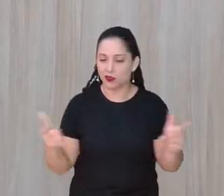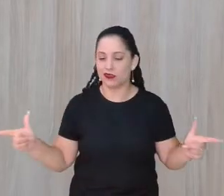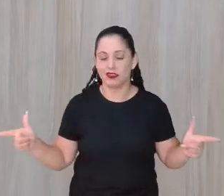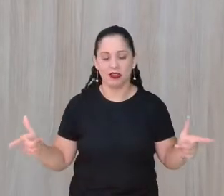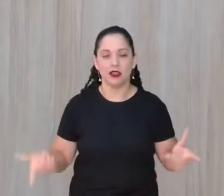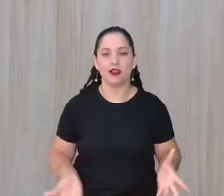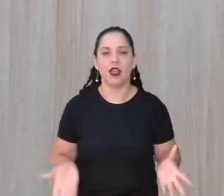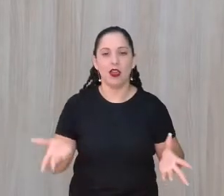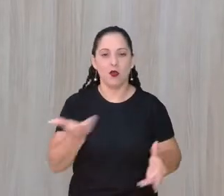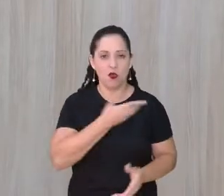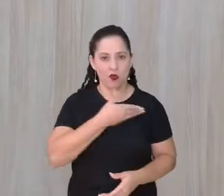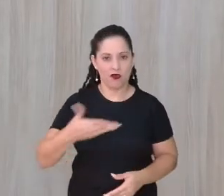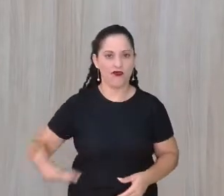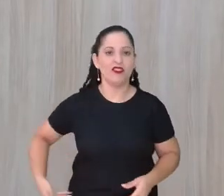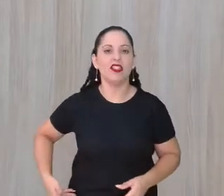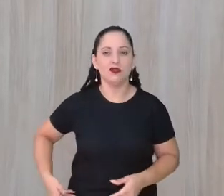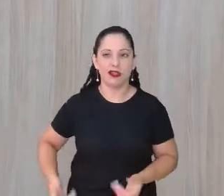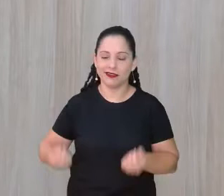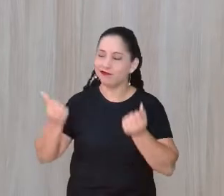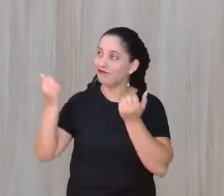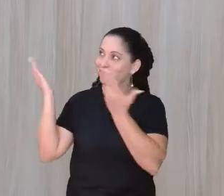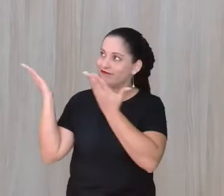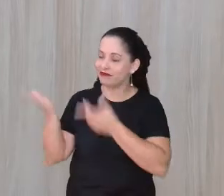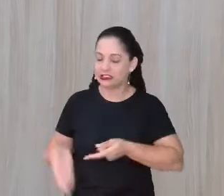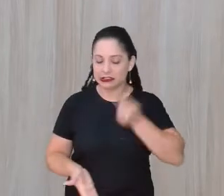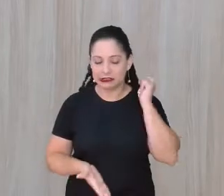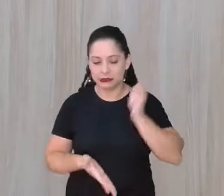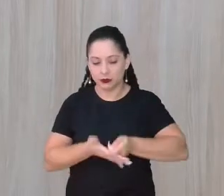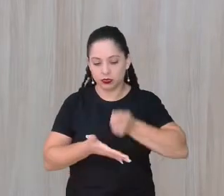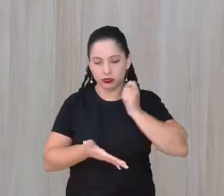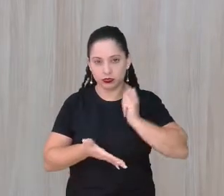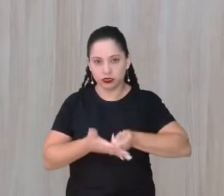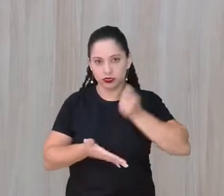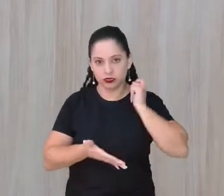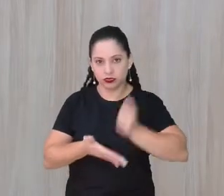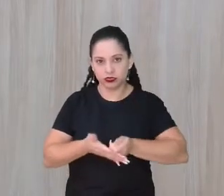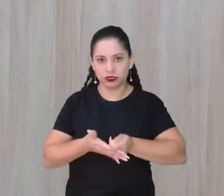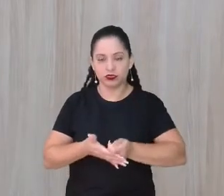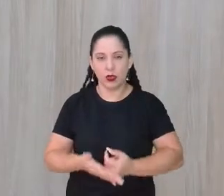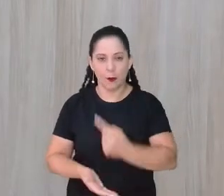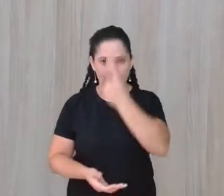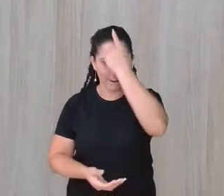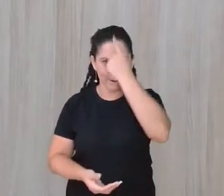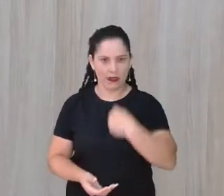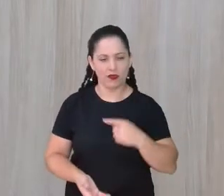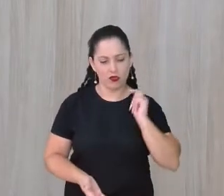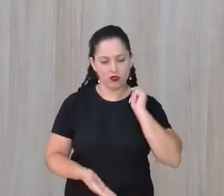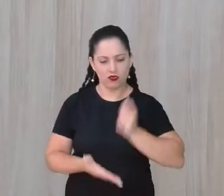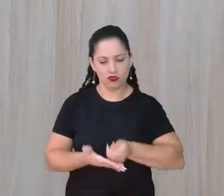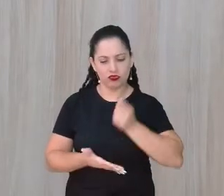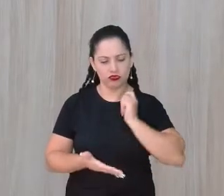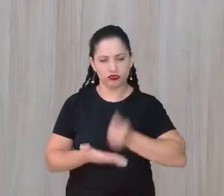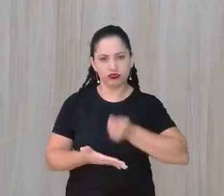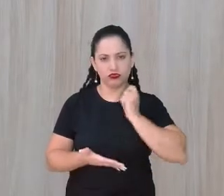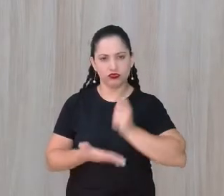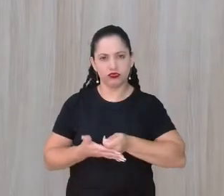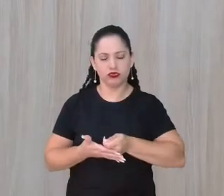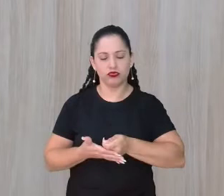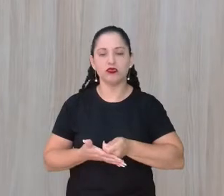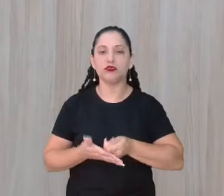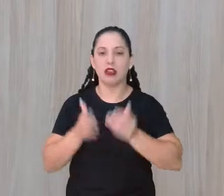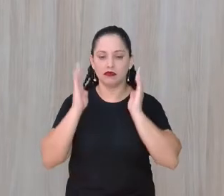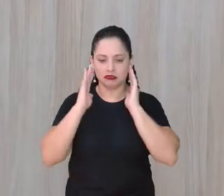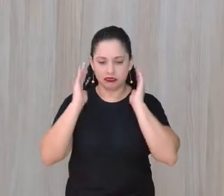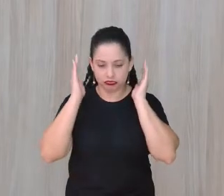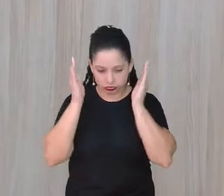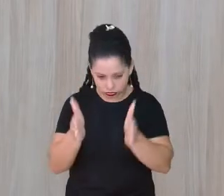era esses componentes aí, né? Tinha um perfil, né, autoritário, conservador e atendia